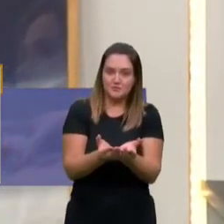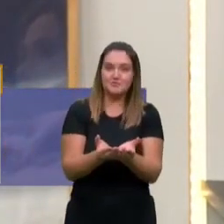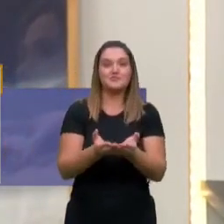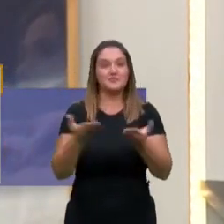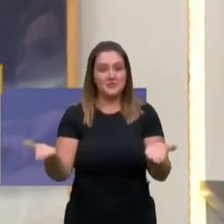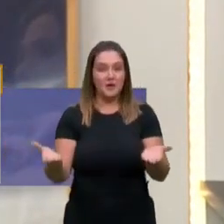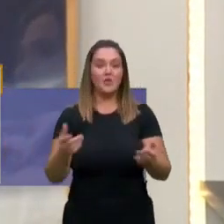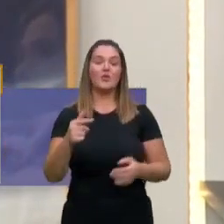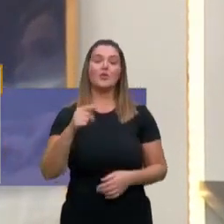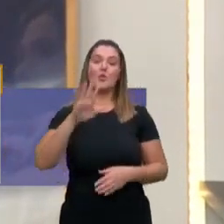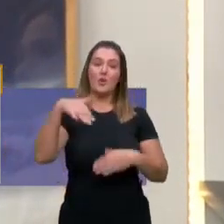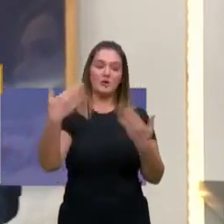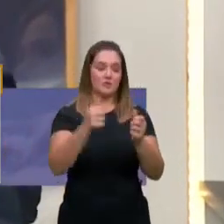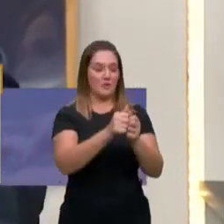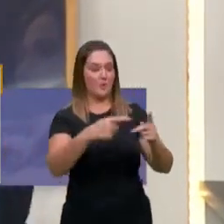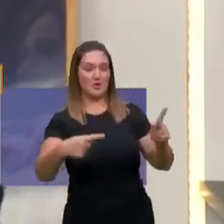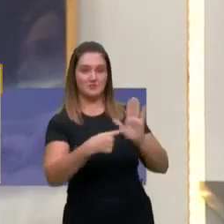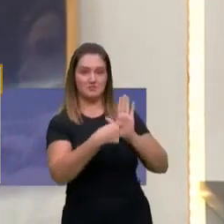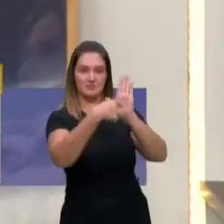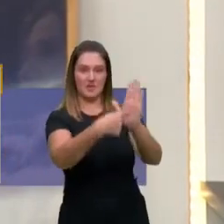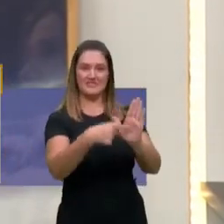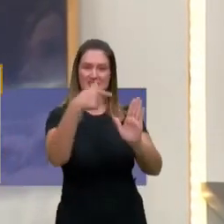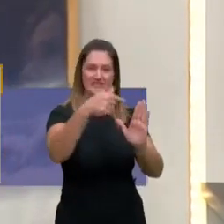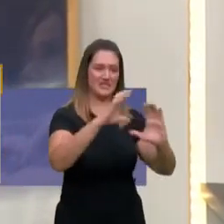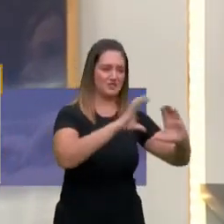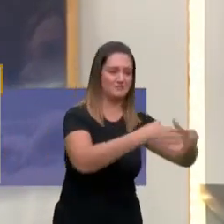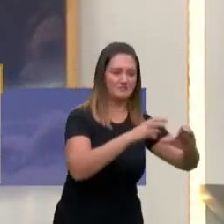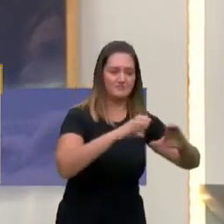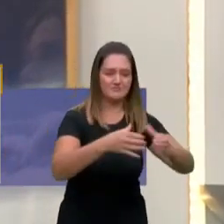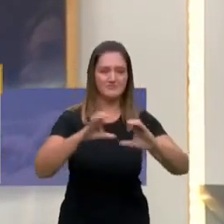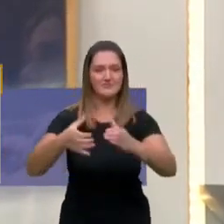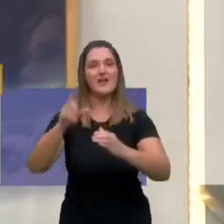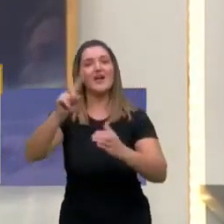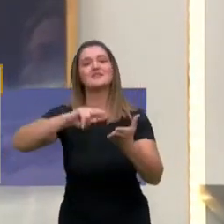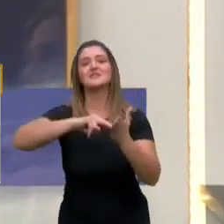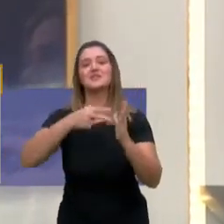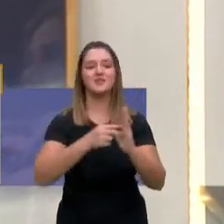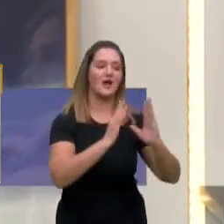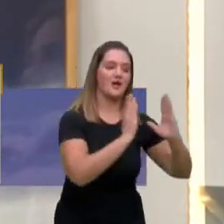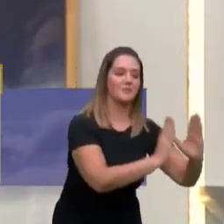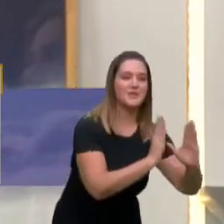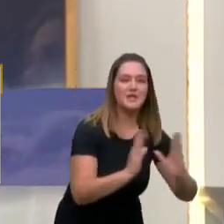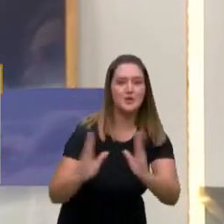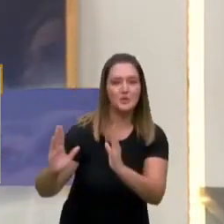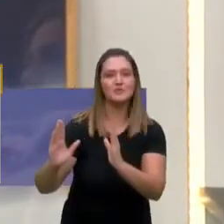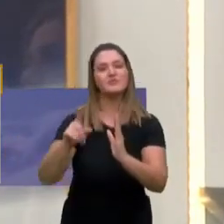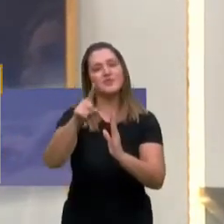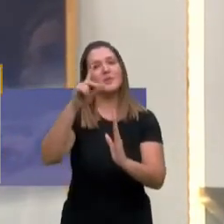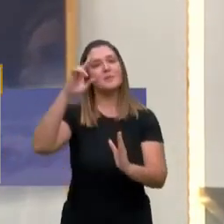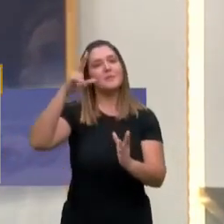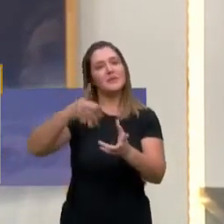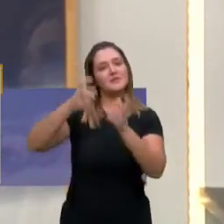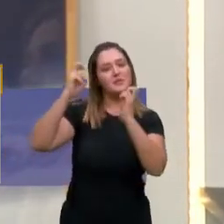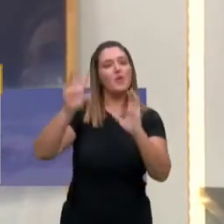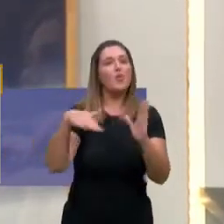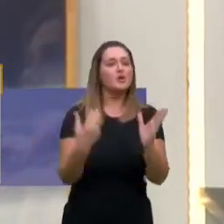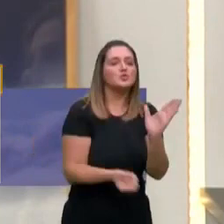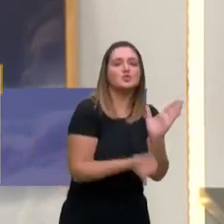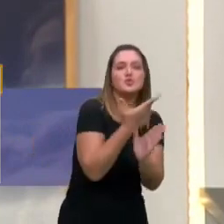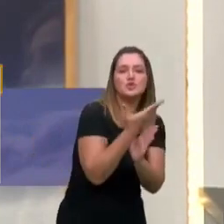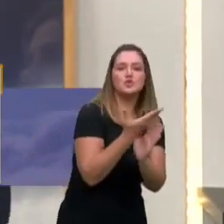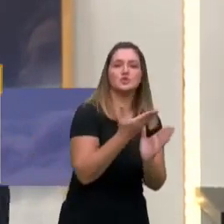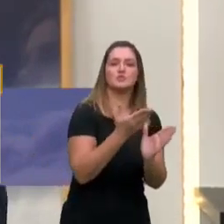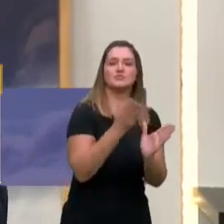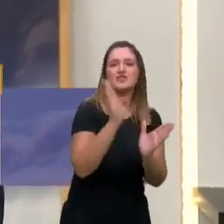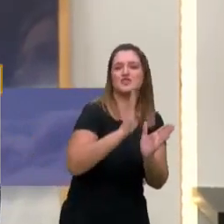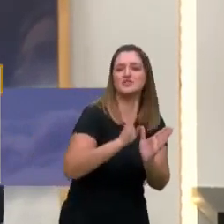do cristianismo. E nessas fases, você vai descobrir quando surgiu a Igreja Batista, quando surgiu a Metodista, quando surgiu a Católica e